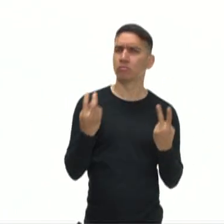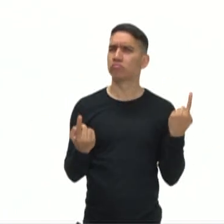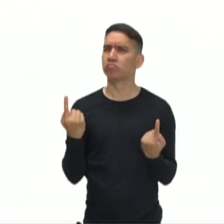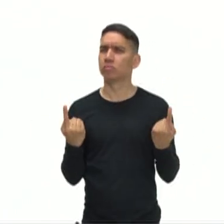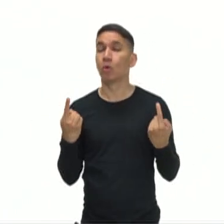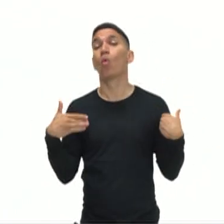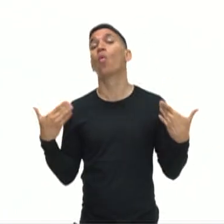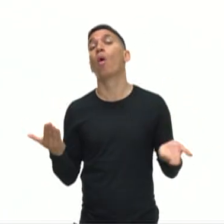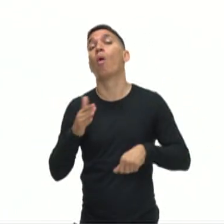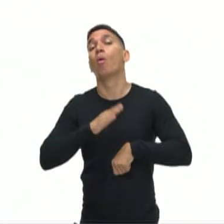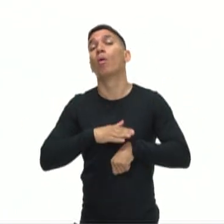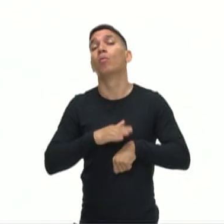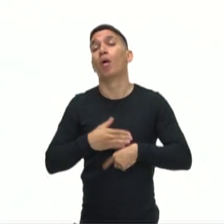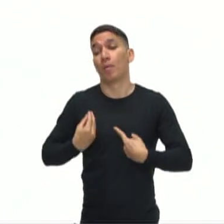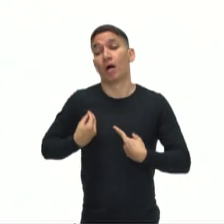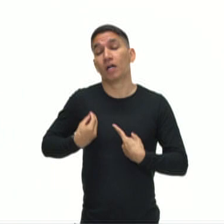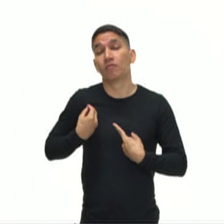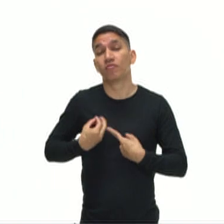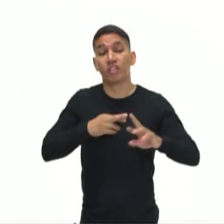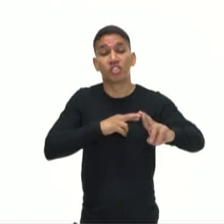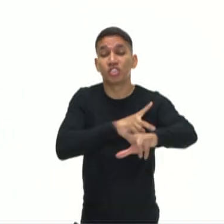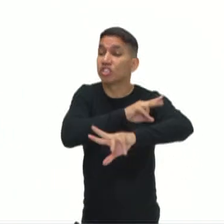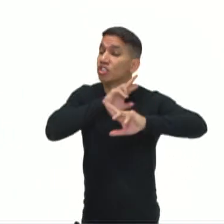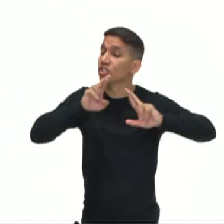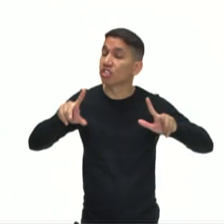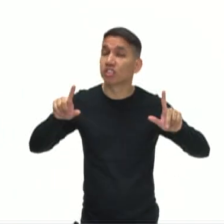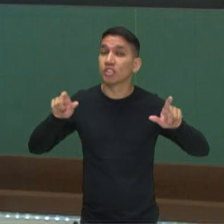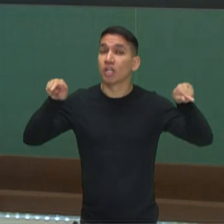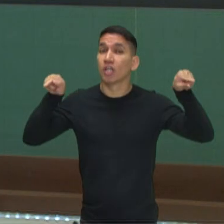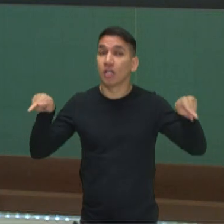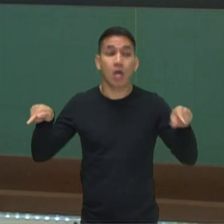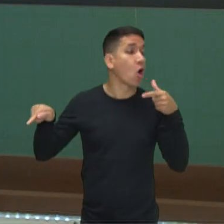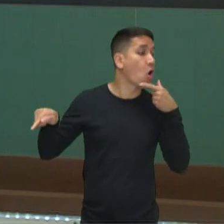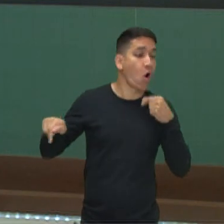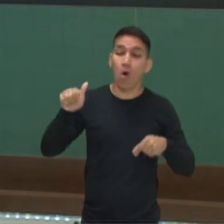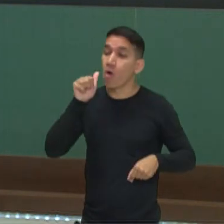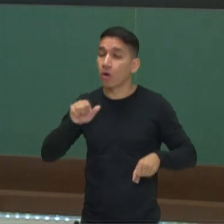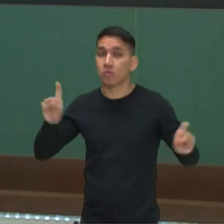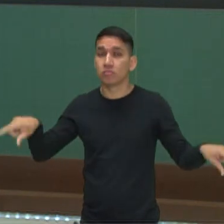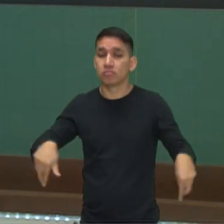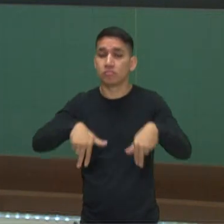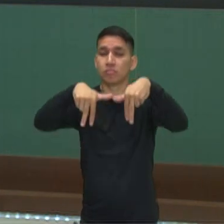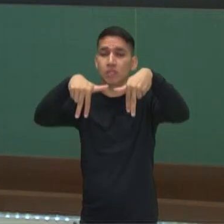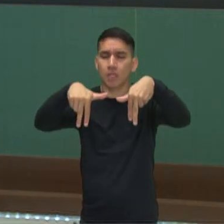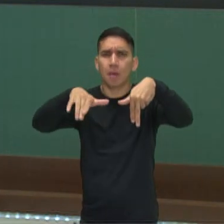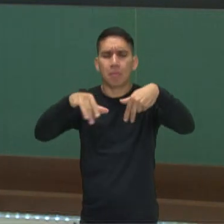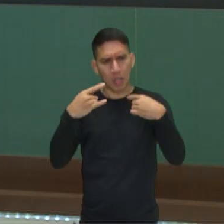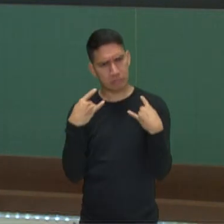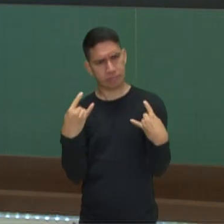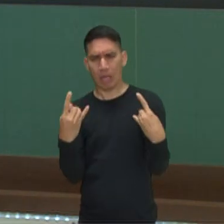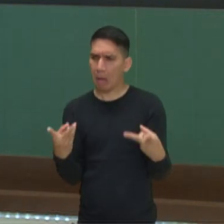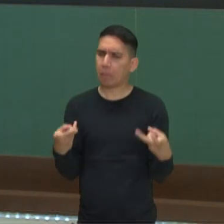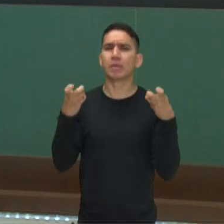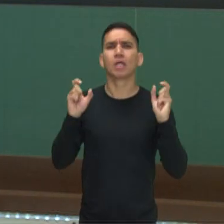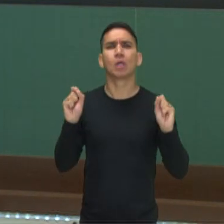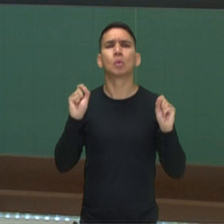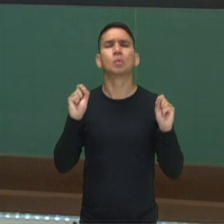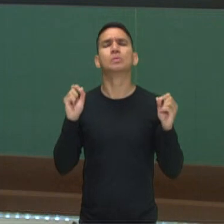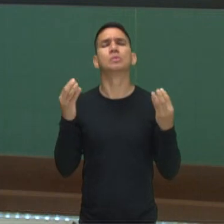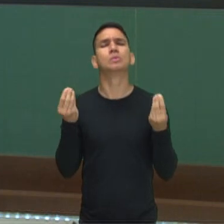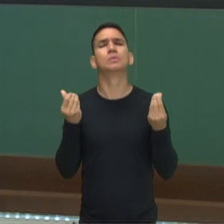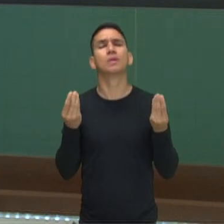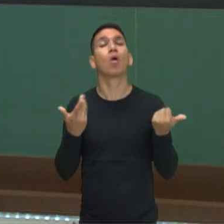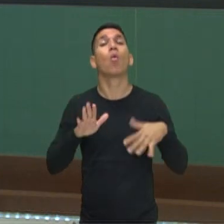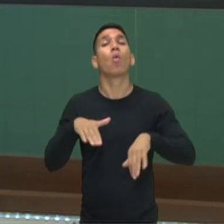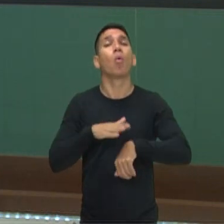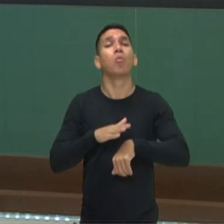que fase da vida as diferenças entre homens e mulheres ficam mais evidentes, mais acentuadas?